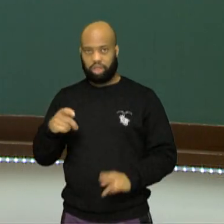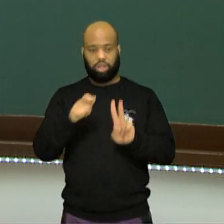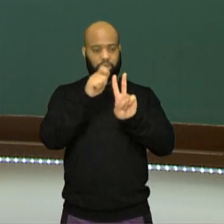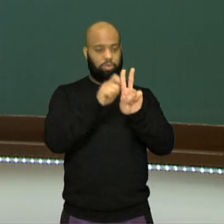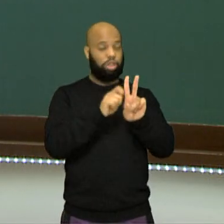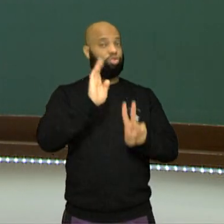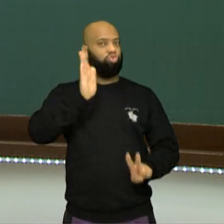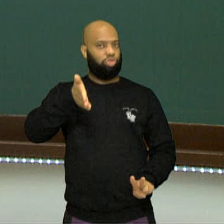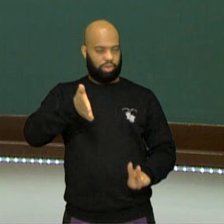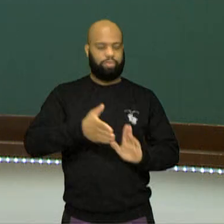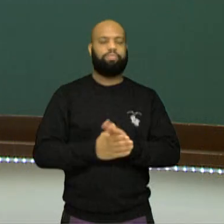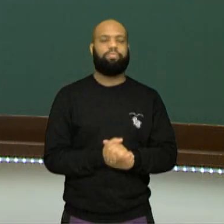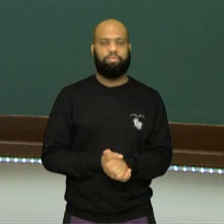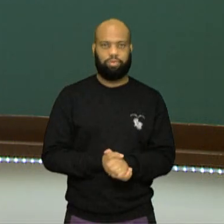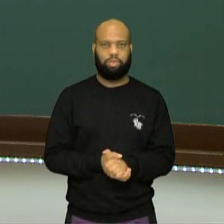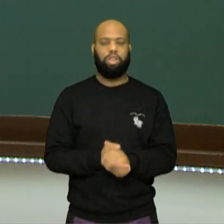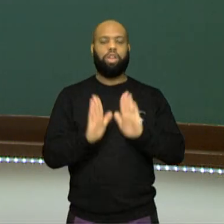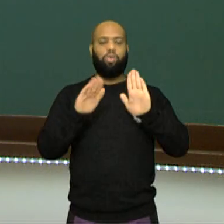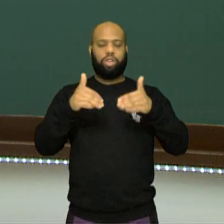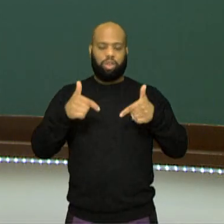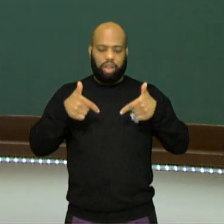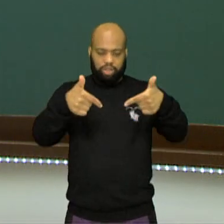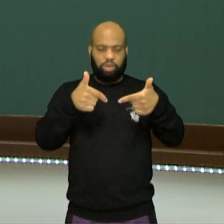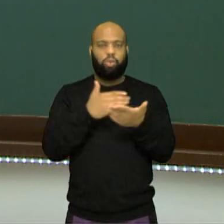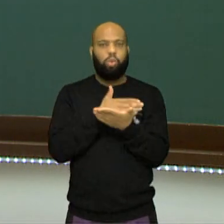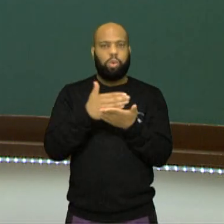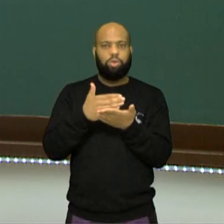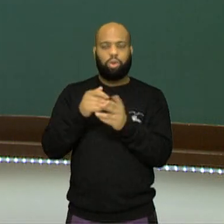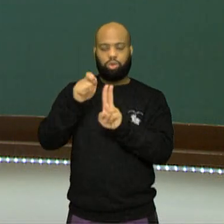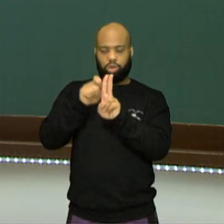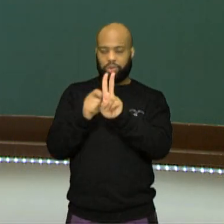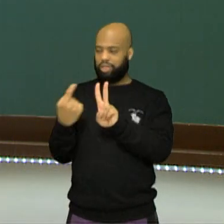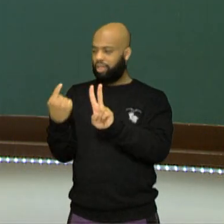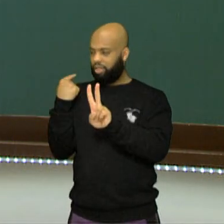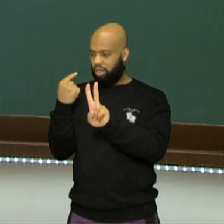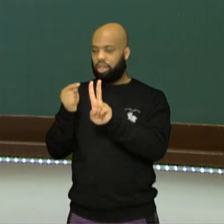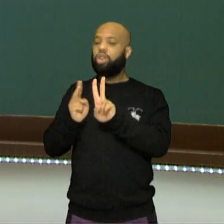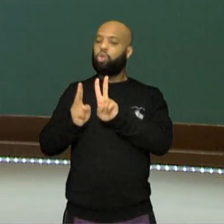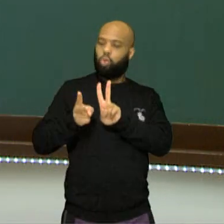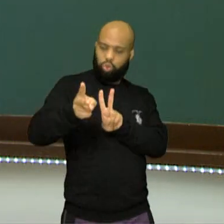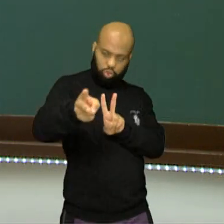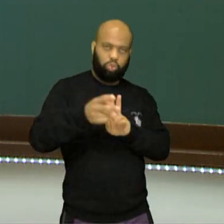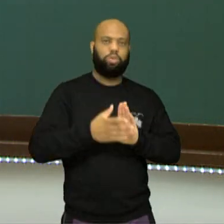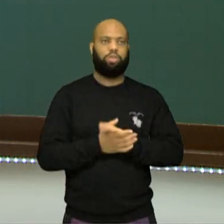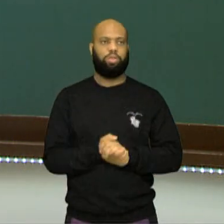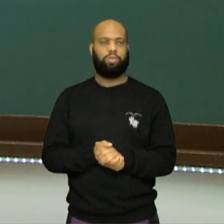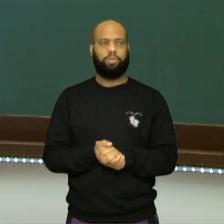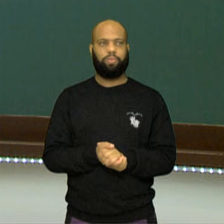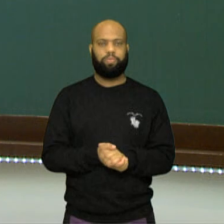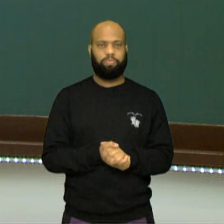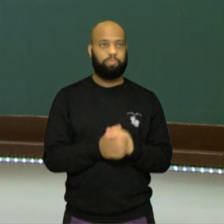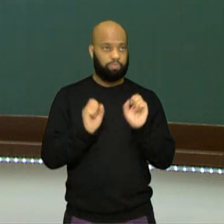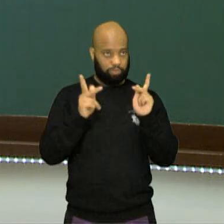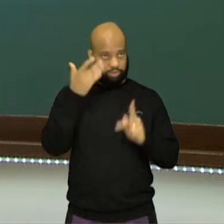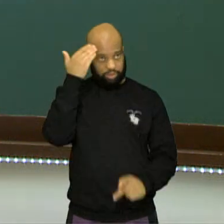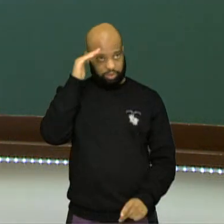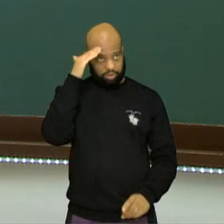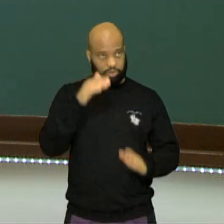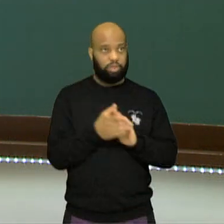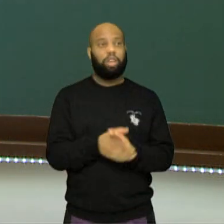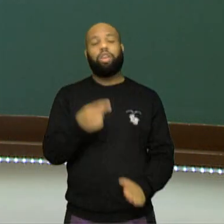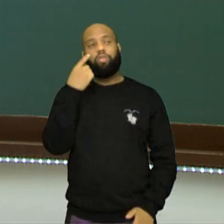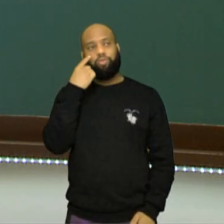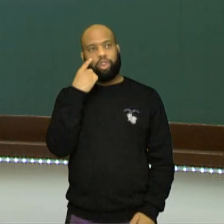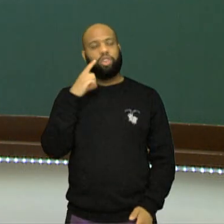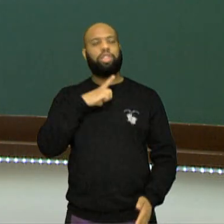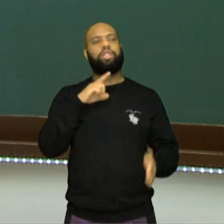2 meses. Ou seja, a ação começou há 2 meses atrás e ela continua. Tá bom? E aqui em cima a